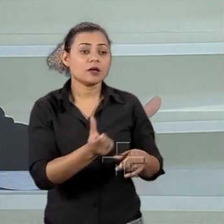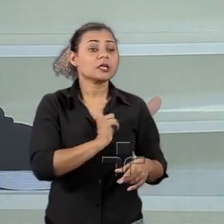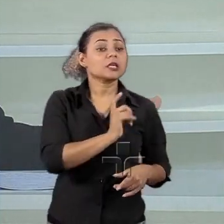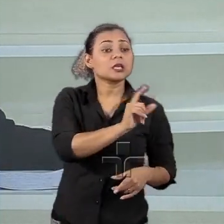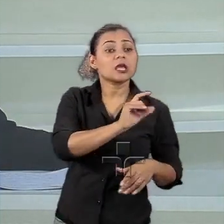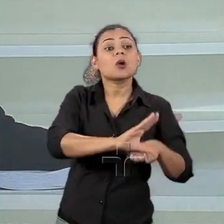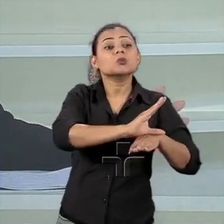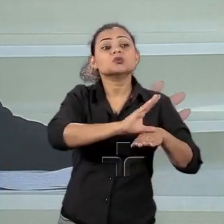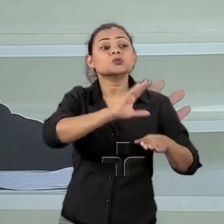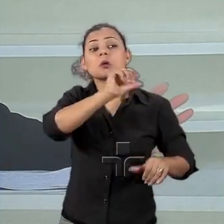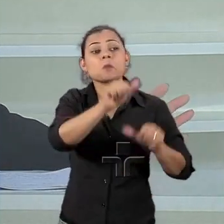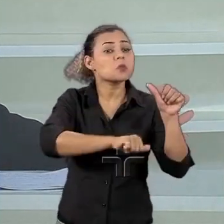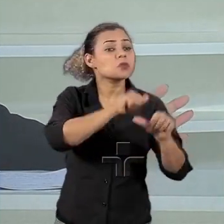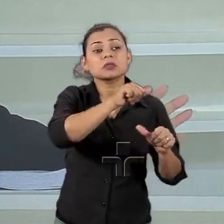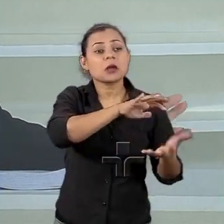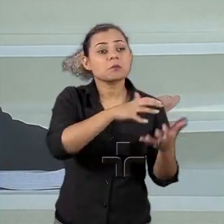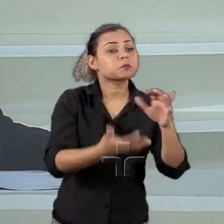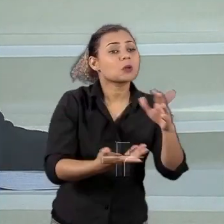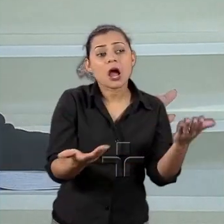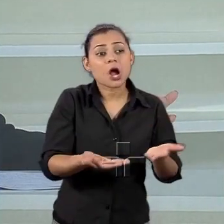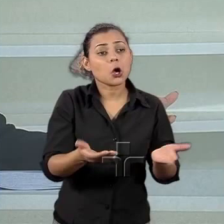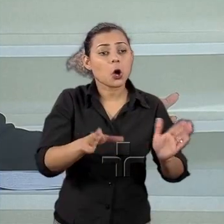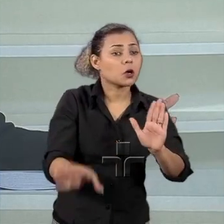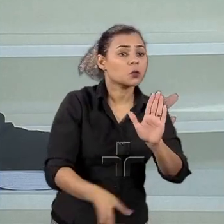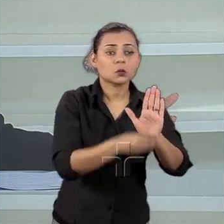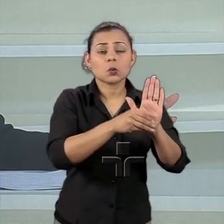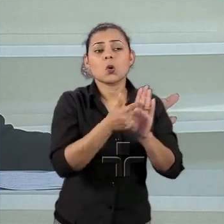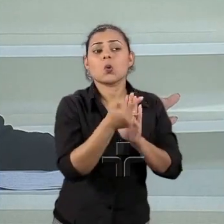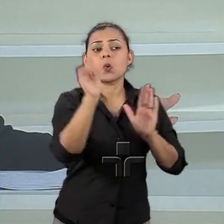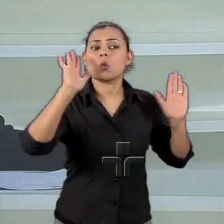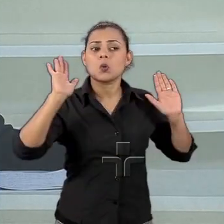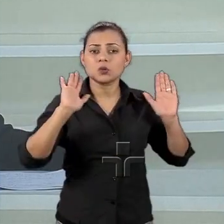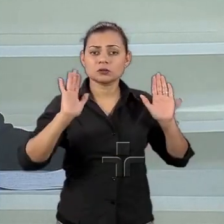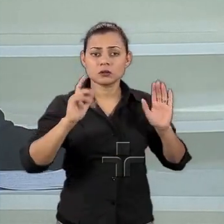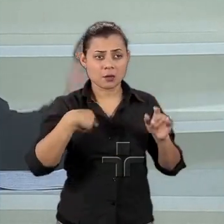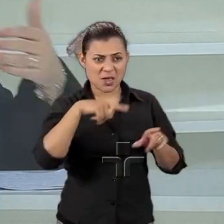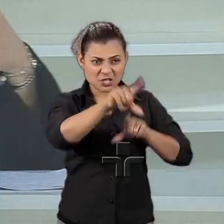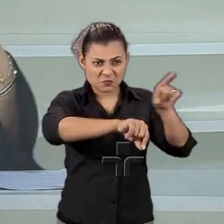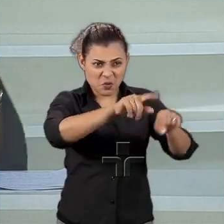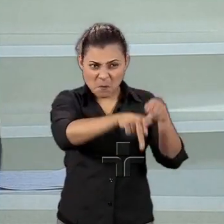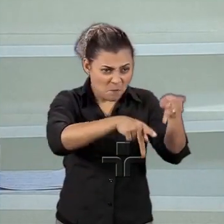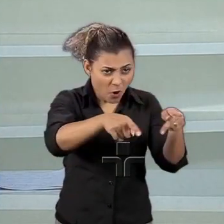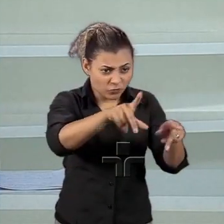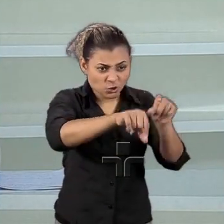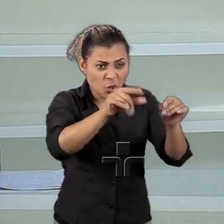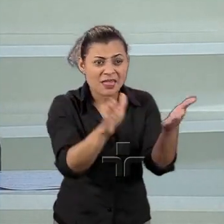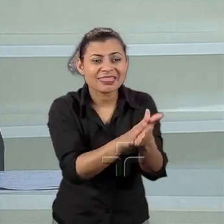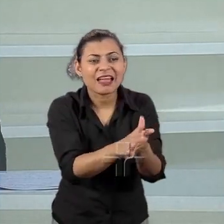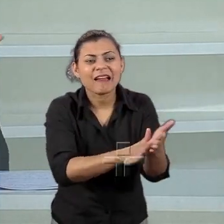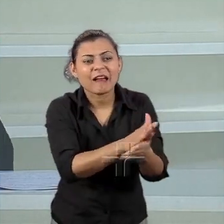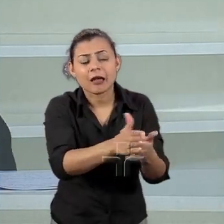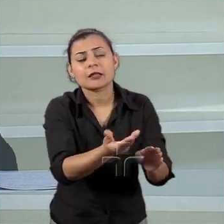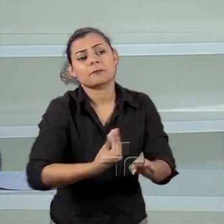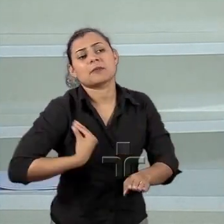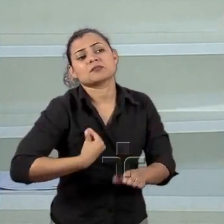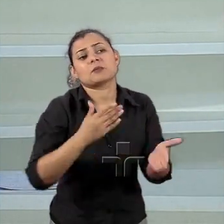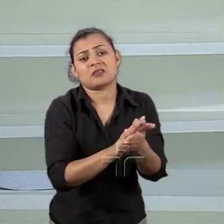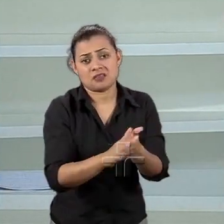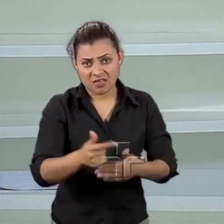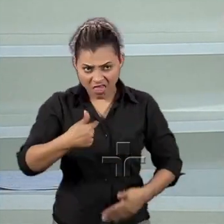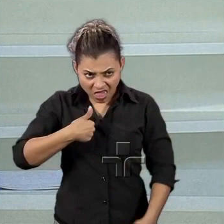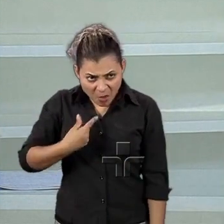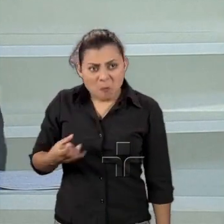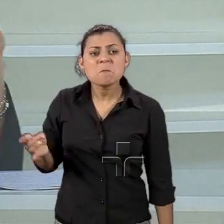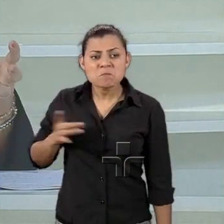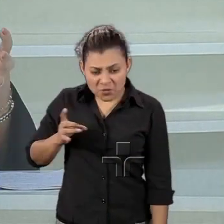uma Constituinte com notáveis, sem escolha da população. E não querem que eu tenha medo dessa flor